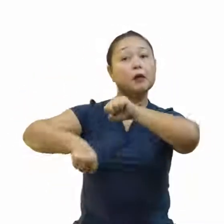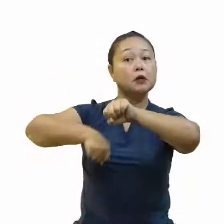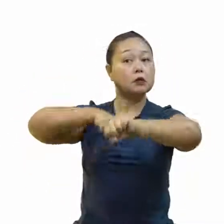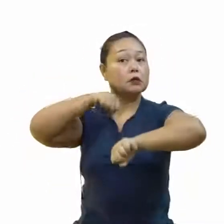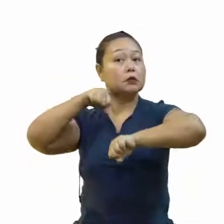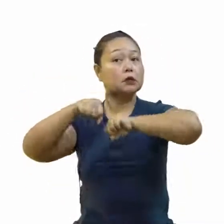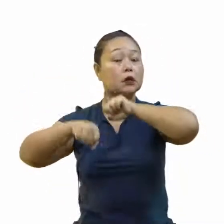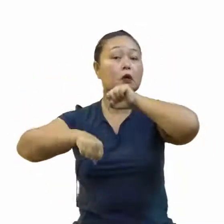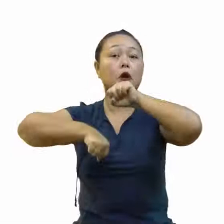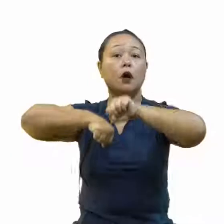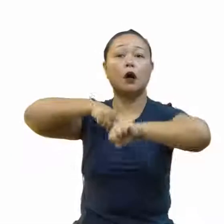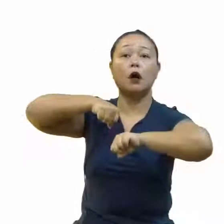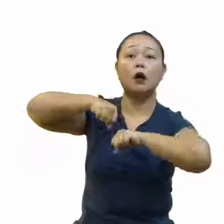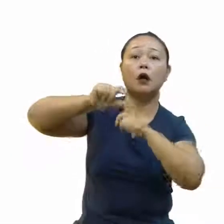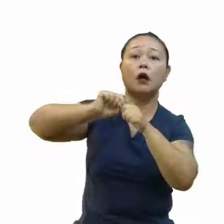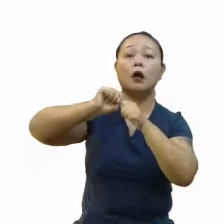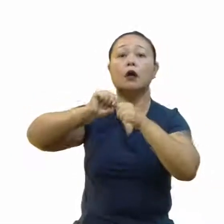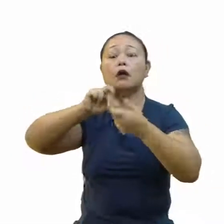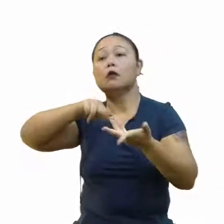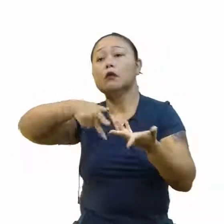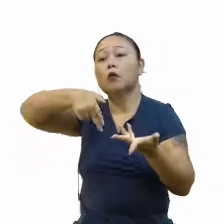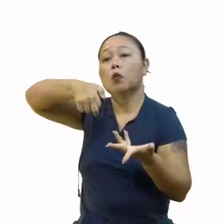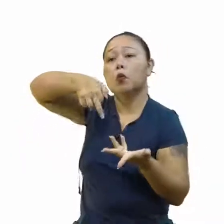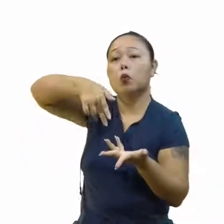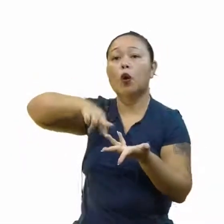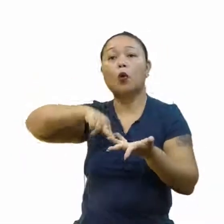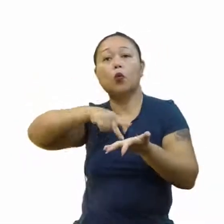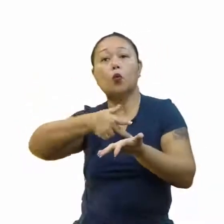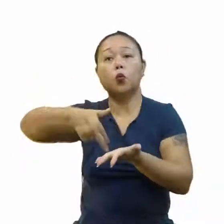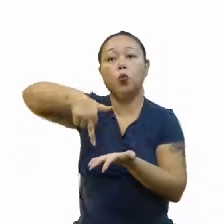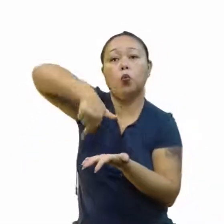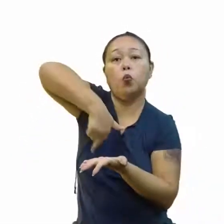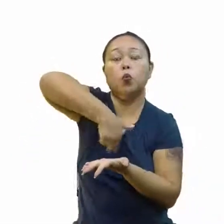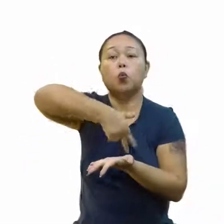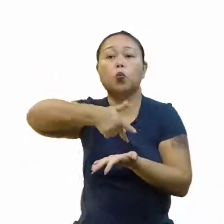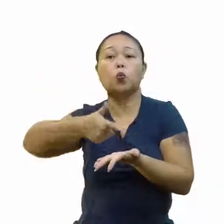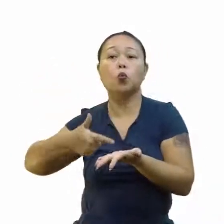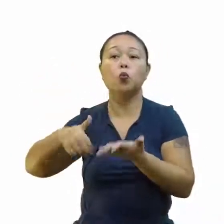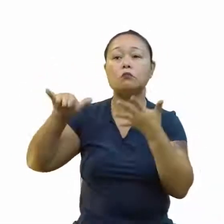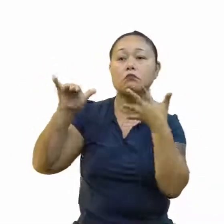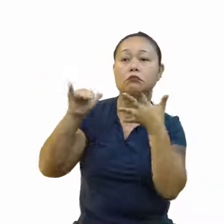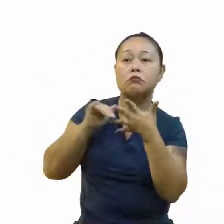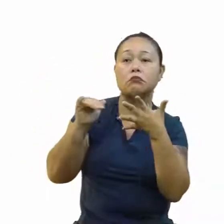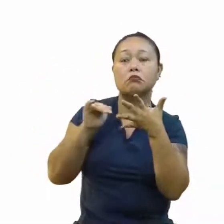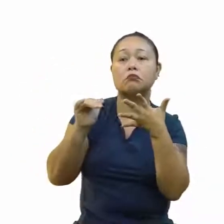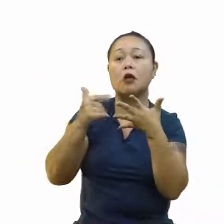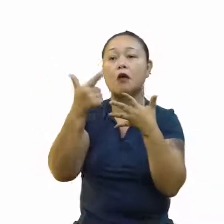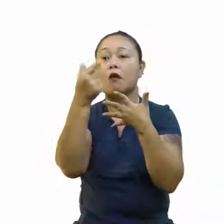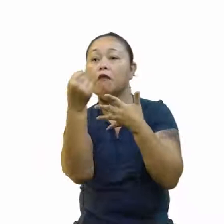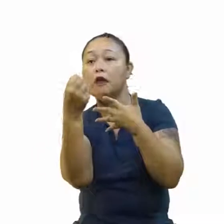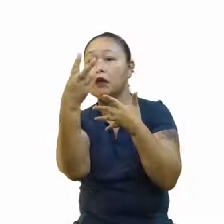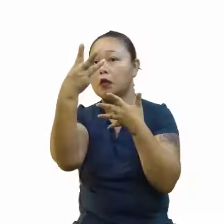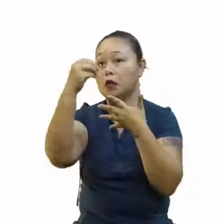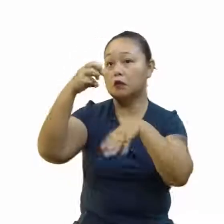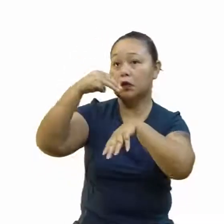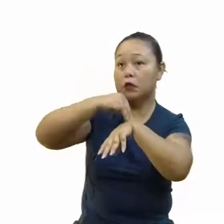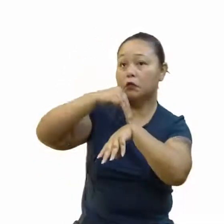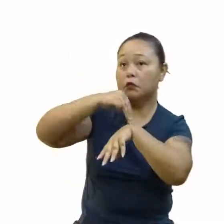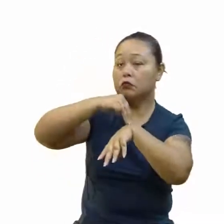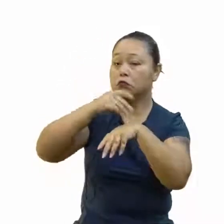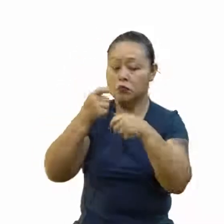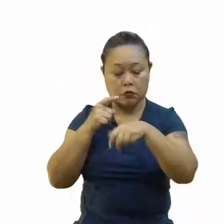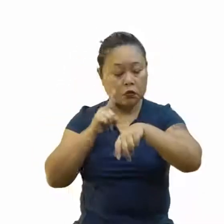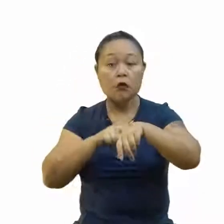ali, uma aula de step, uma dança ali para um intervalo ali de 20 a 30 minutos, controlando